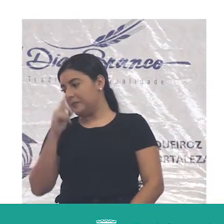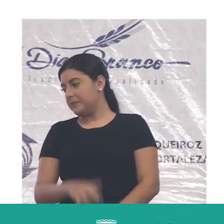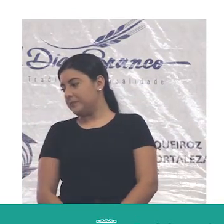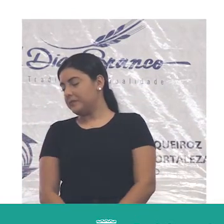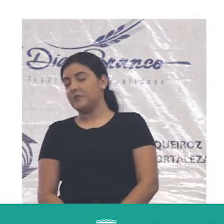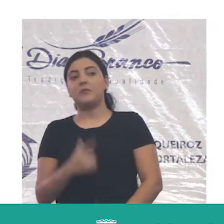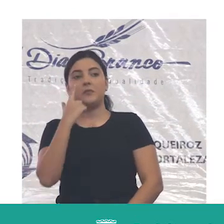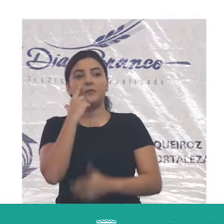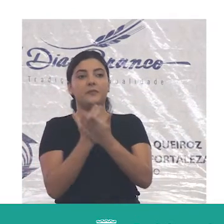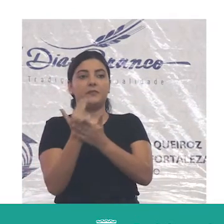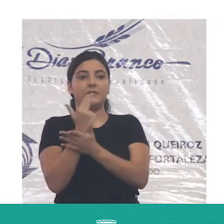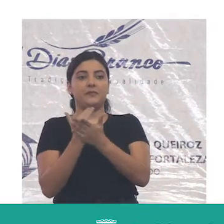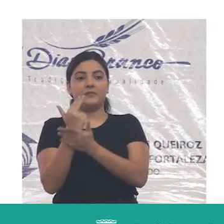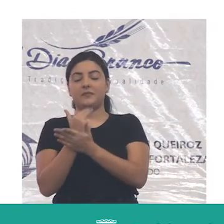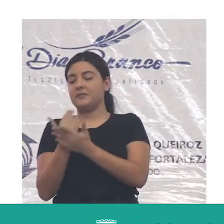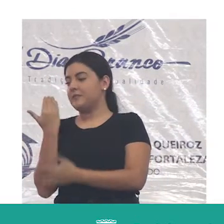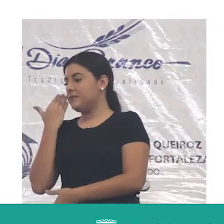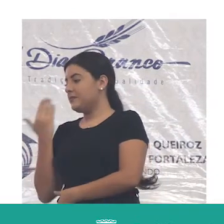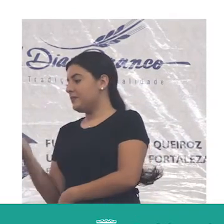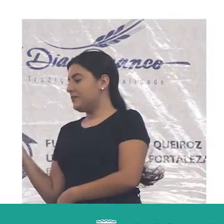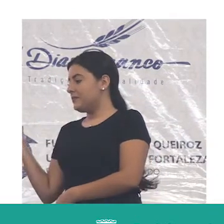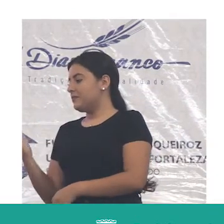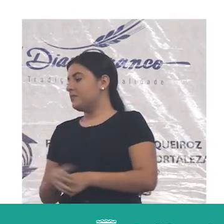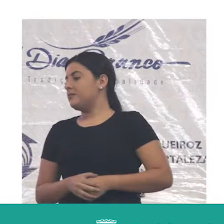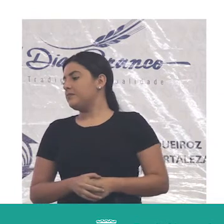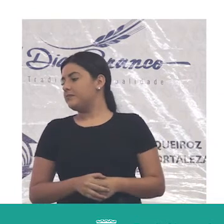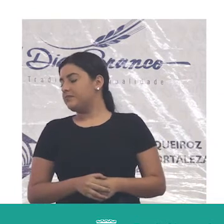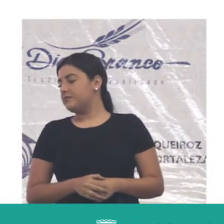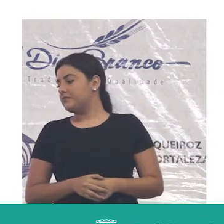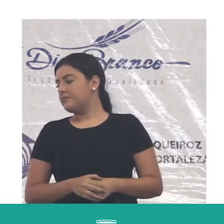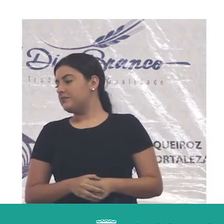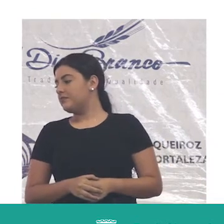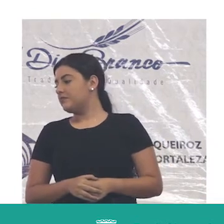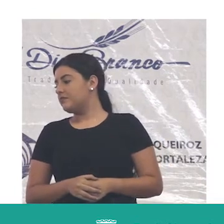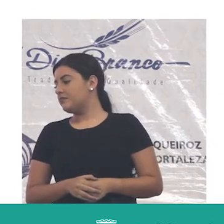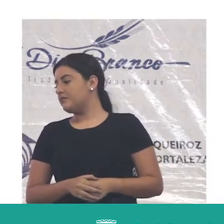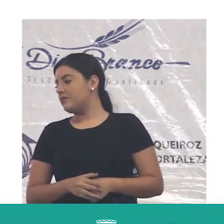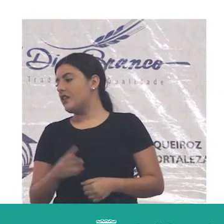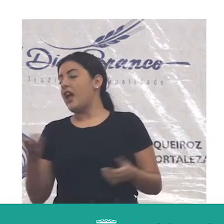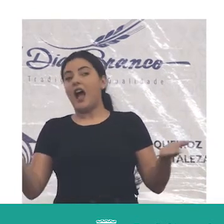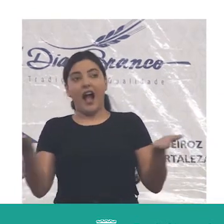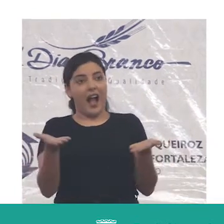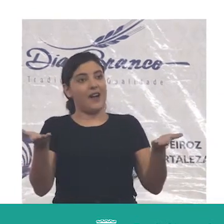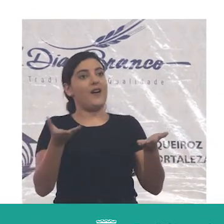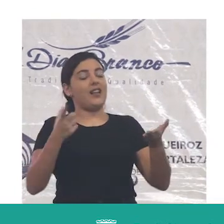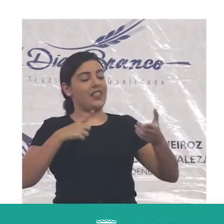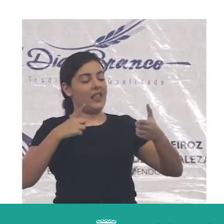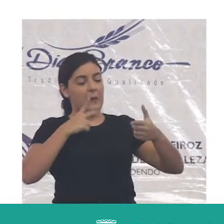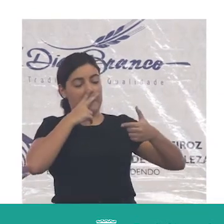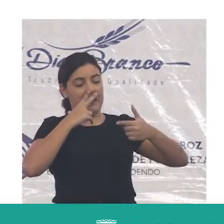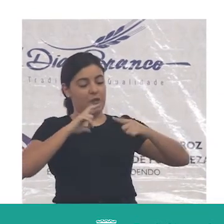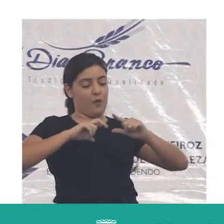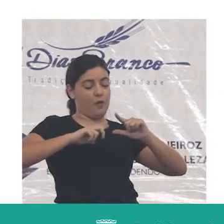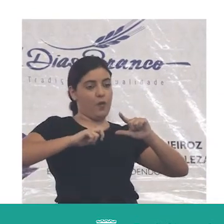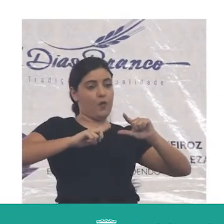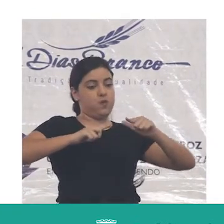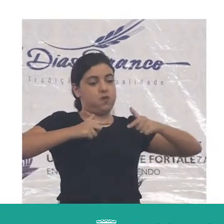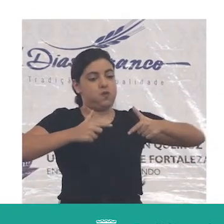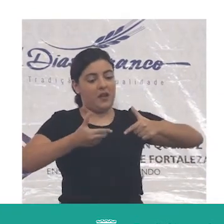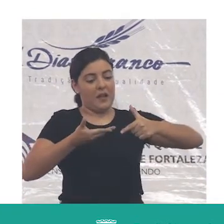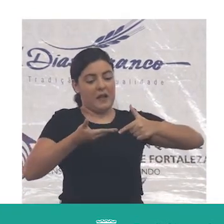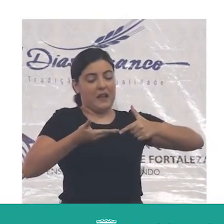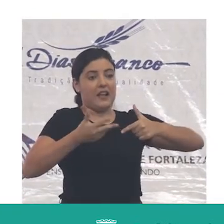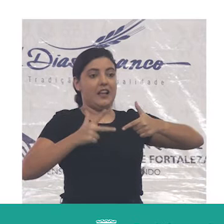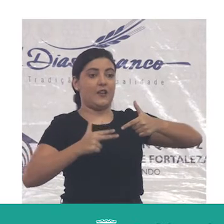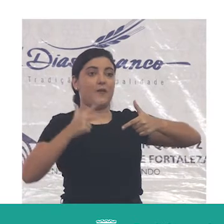tombando para frente, ó. Como é que ela ficou? Ficou ou não ficou agora com 2 bases paralelas e iguais? Então esse é o